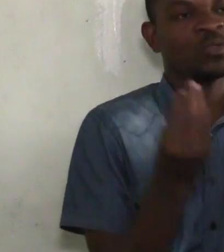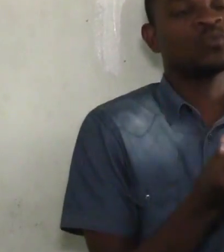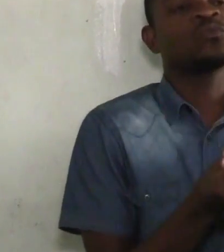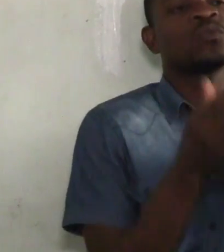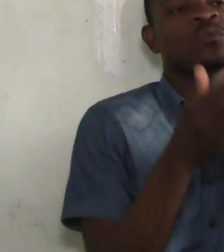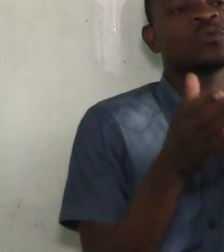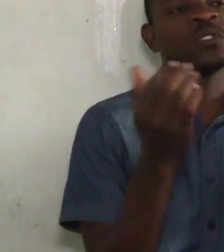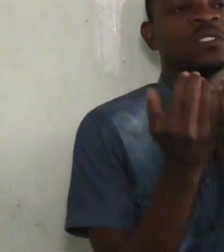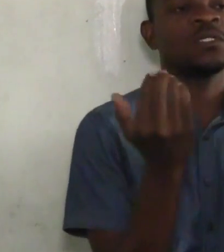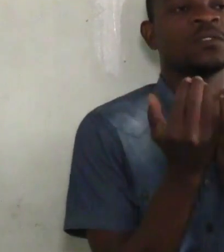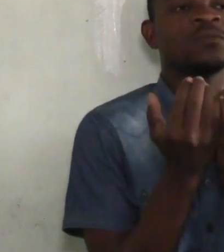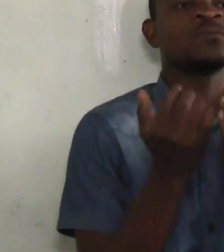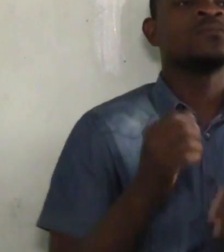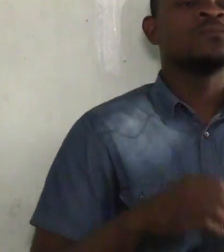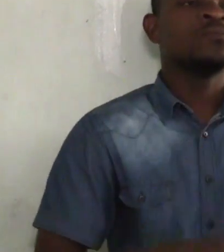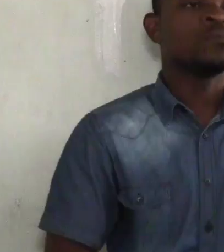atores.